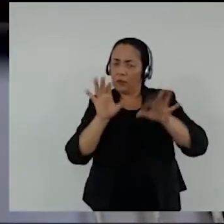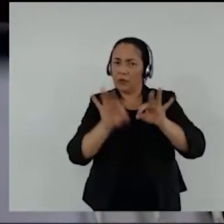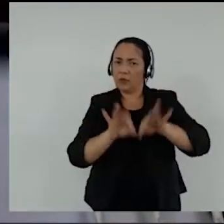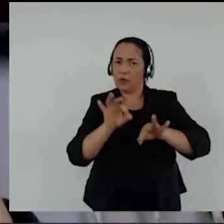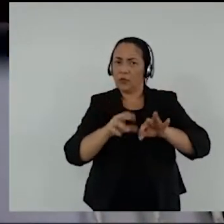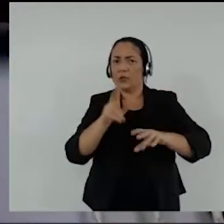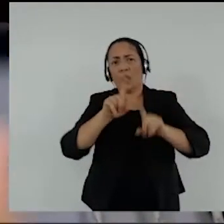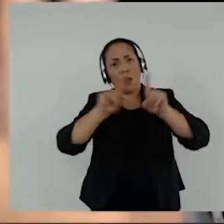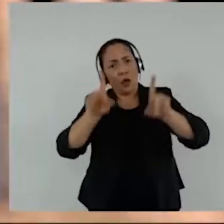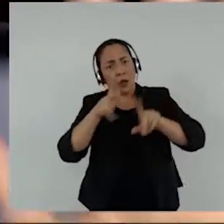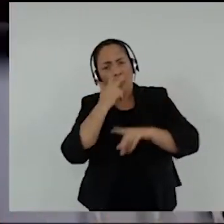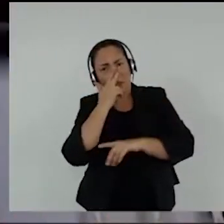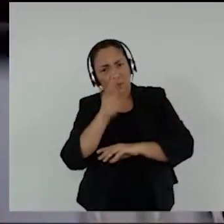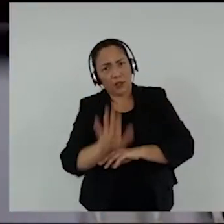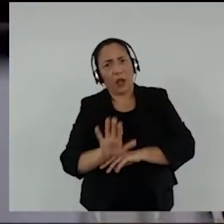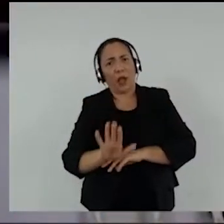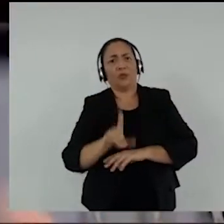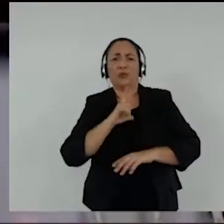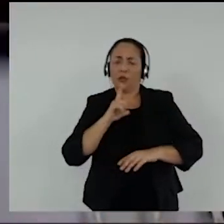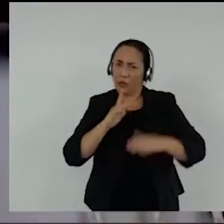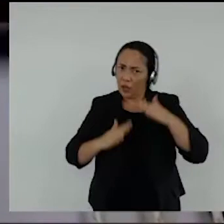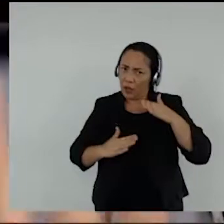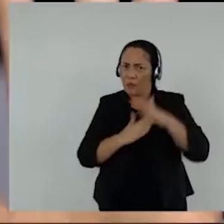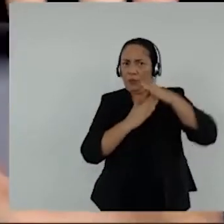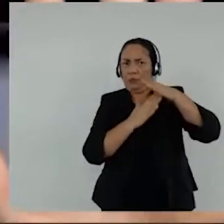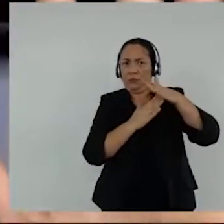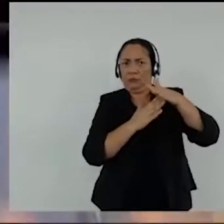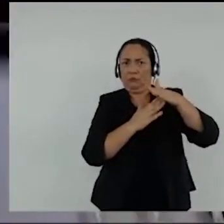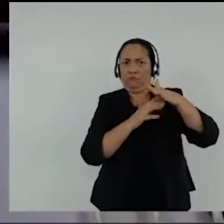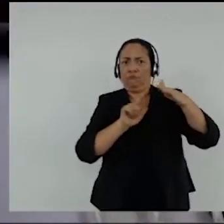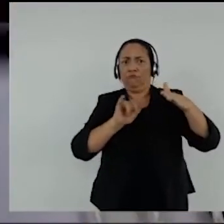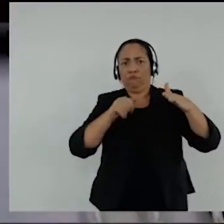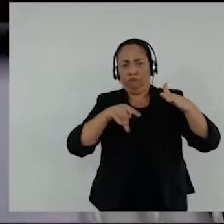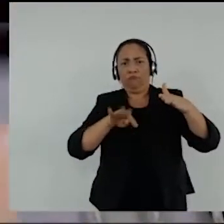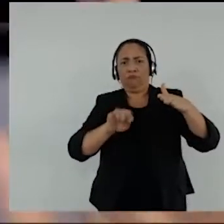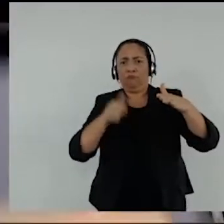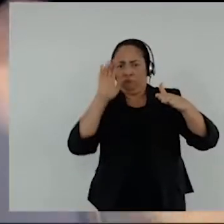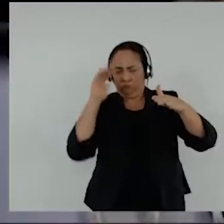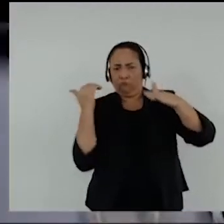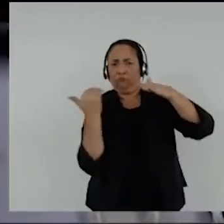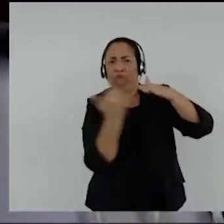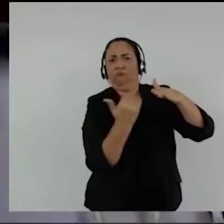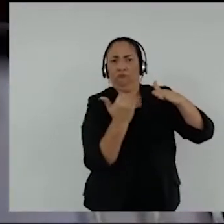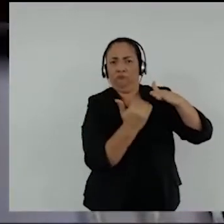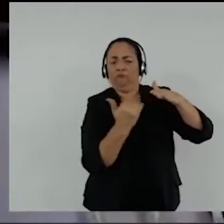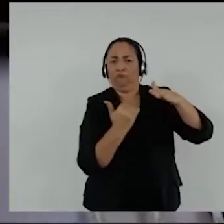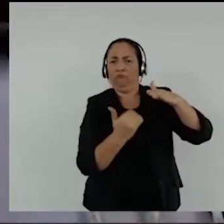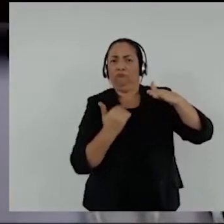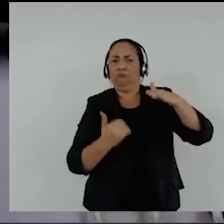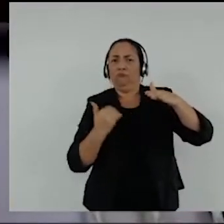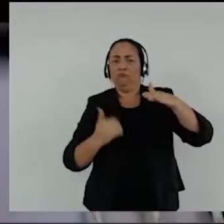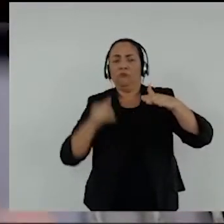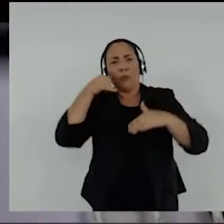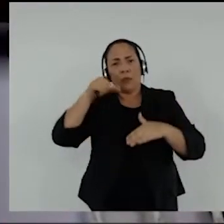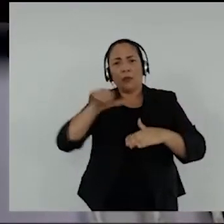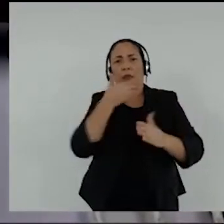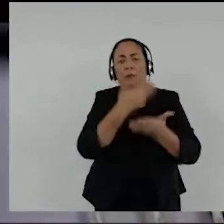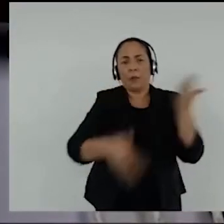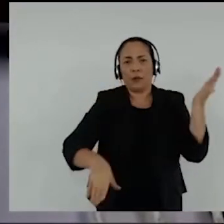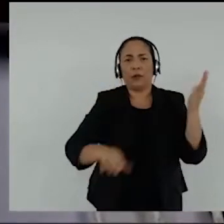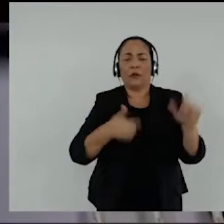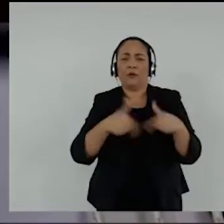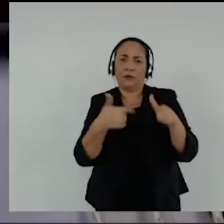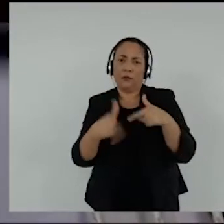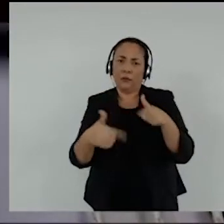mas acho que existem limites, e acho que esses limites têm que ser respeitados sob pena de botar a perder todo o trabalho. E acho